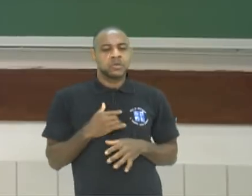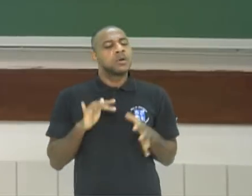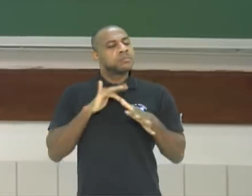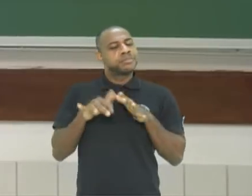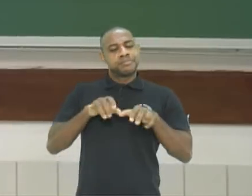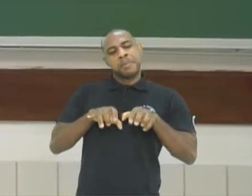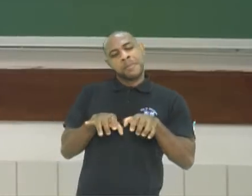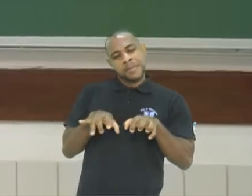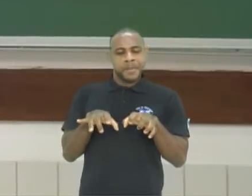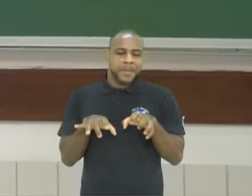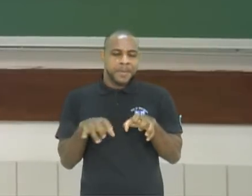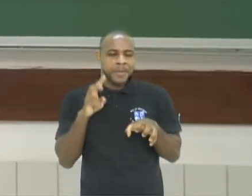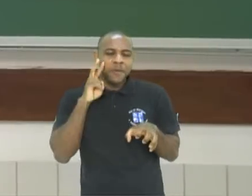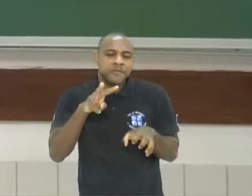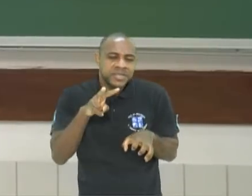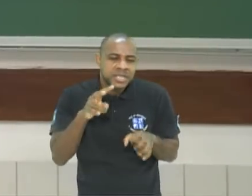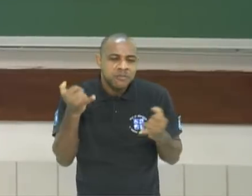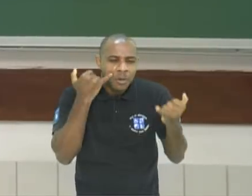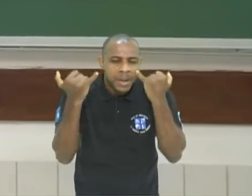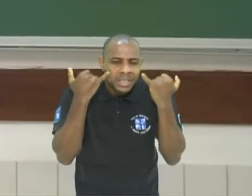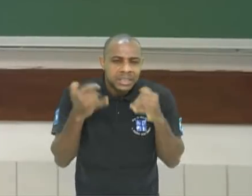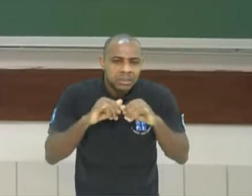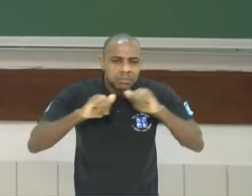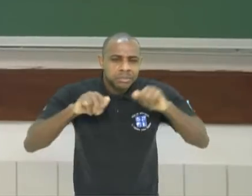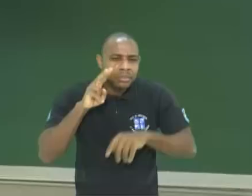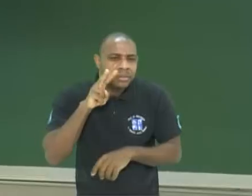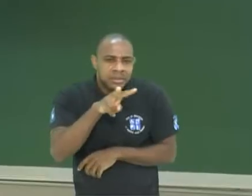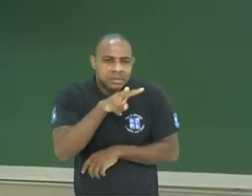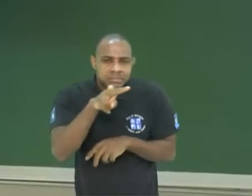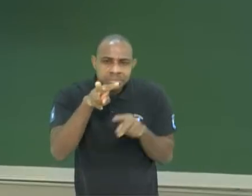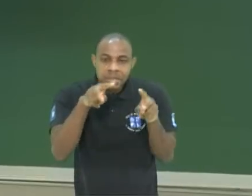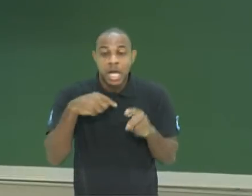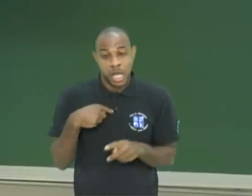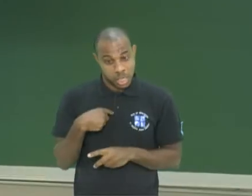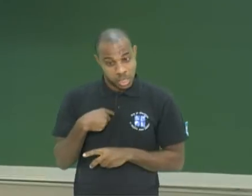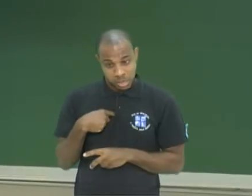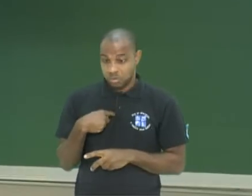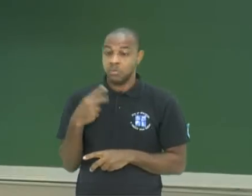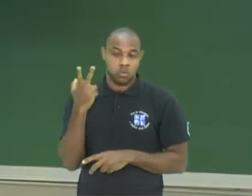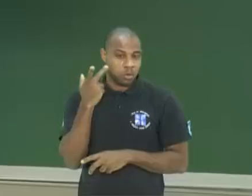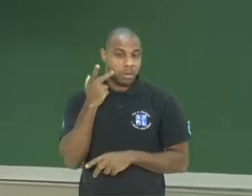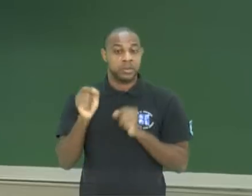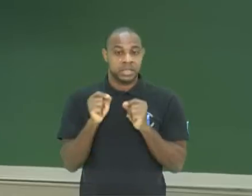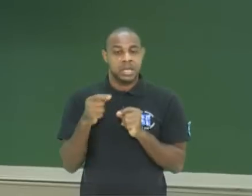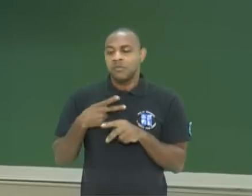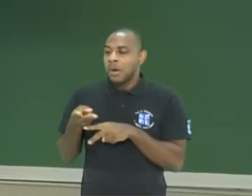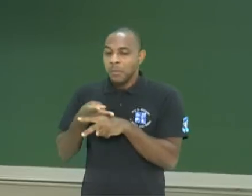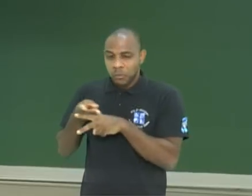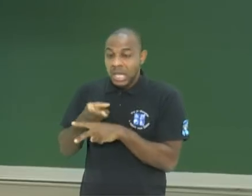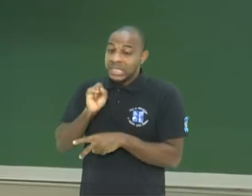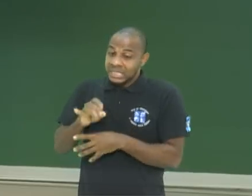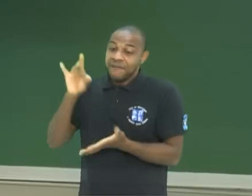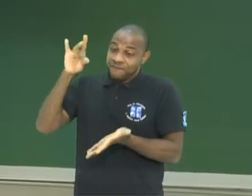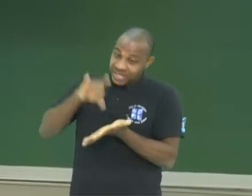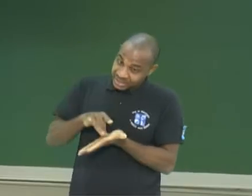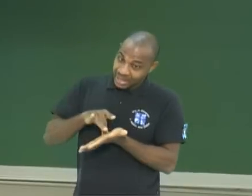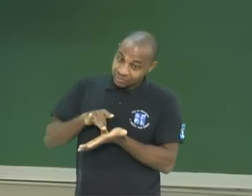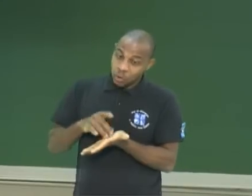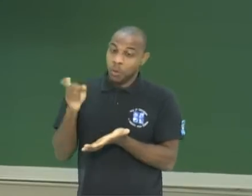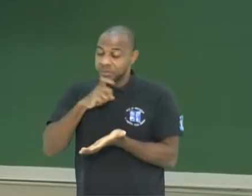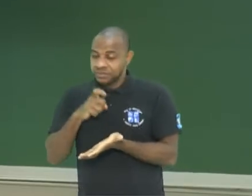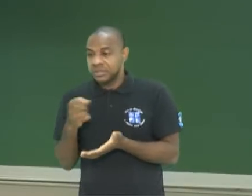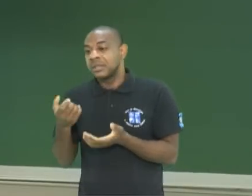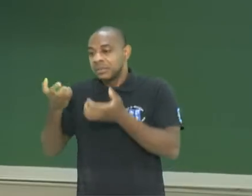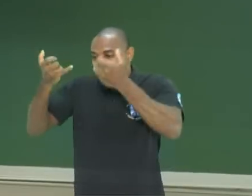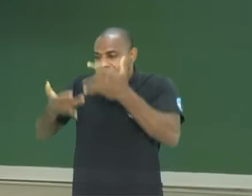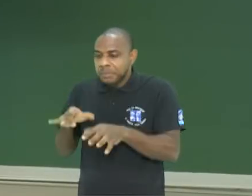social, eu vi determinada notícia. Eu normalmente, vou em busca de outras notícias que